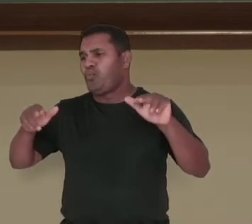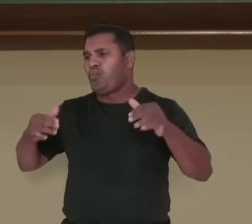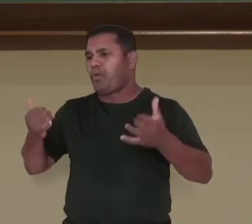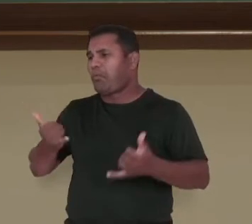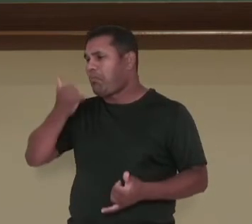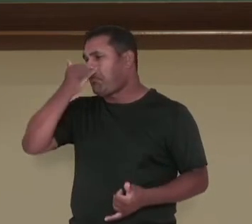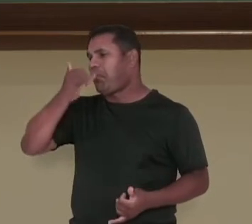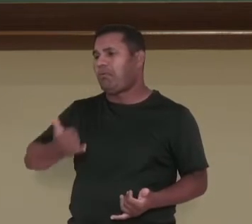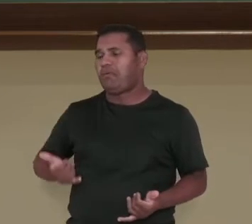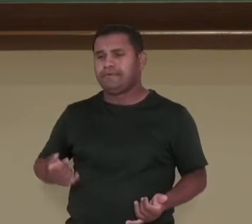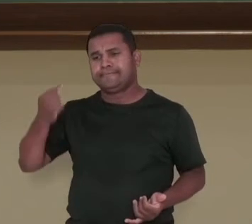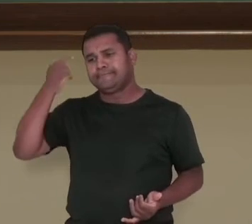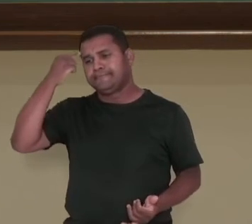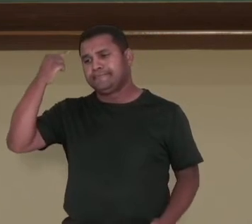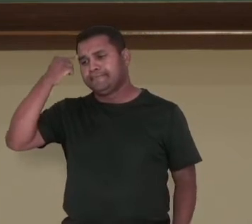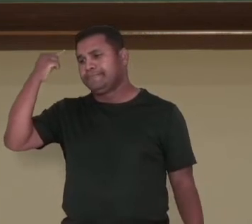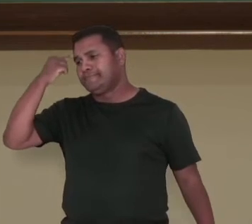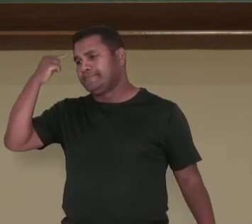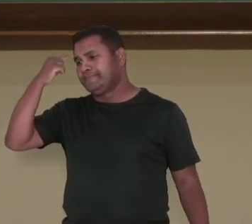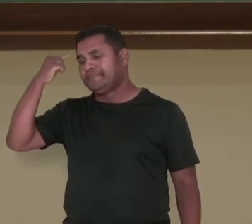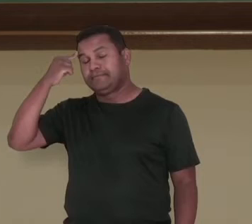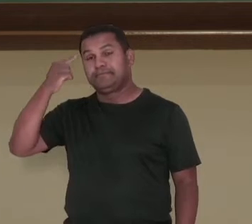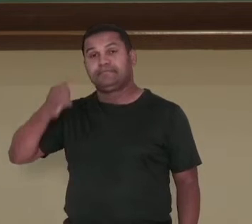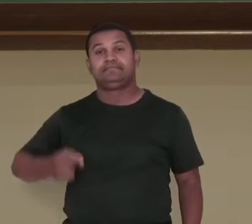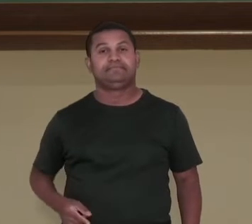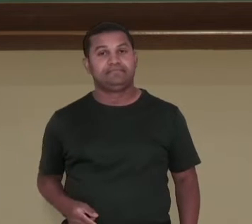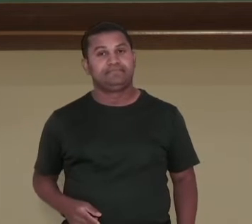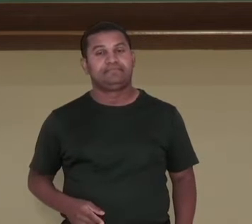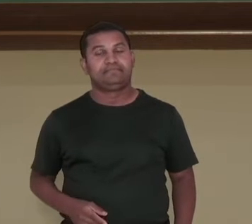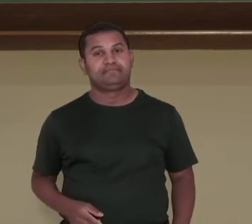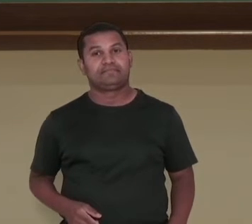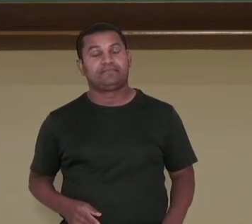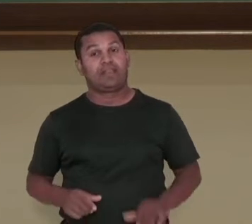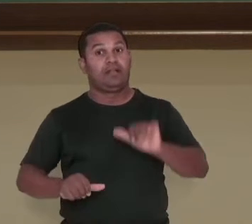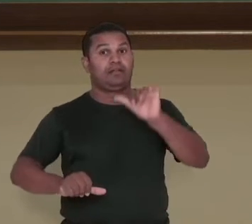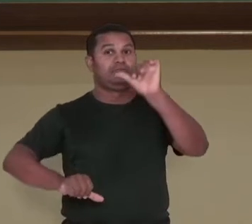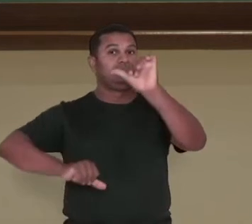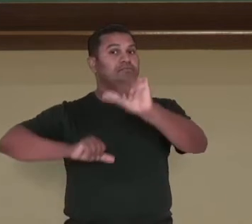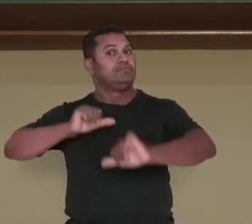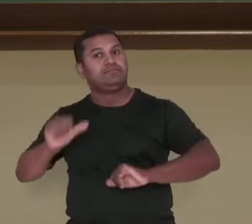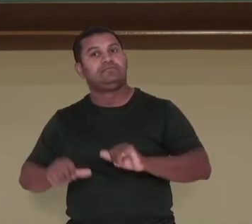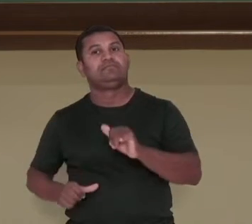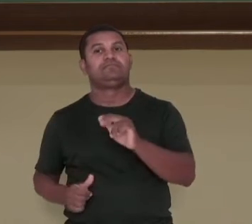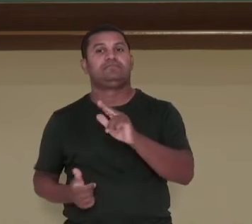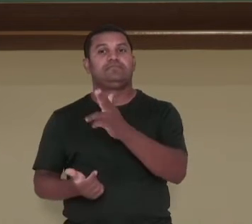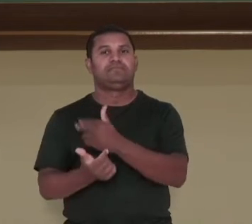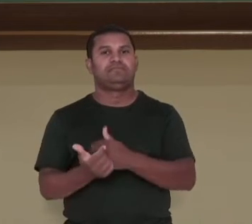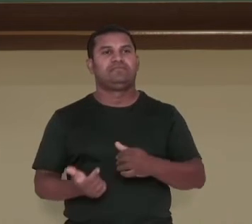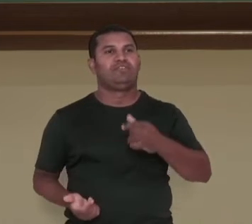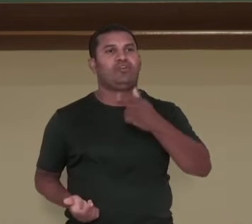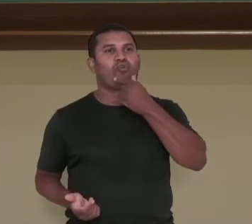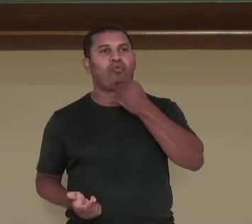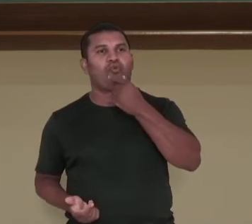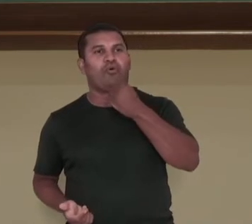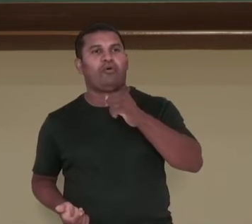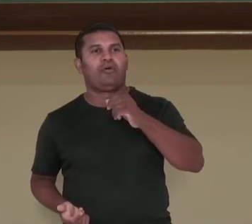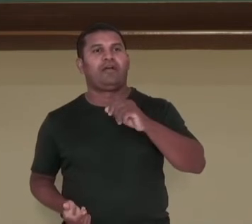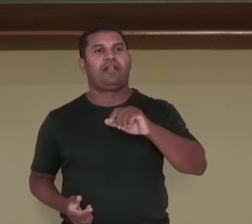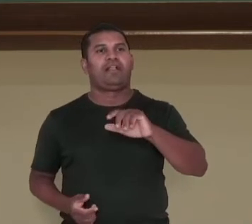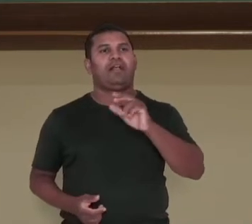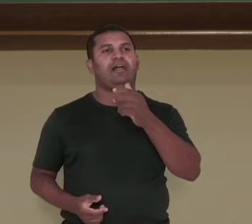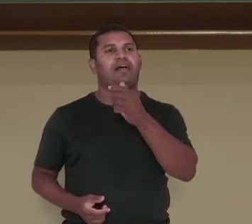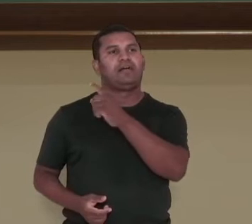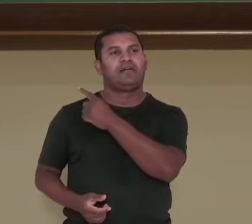super pessimista. Por outro lado, a gente tem a cena do Shrek, em que, lá no Shrek